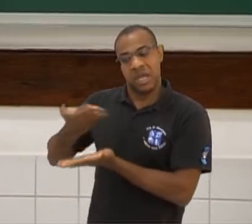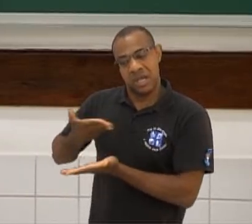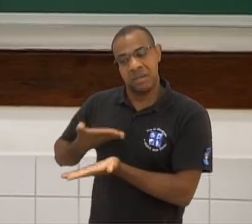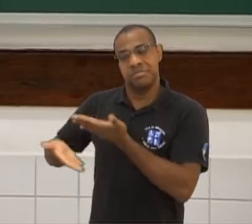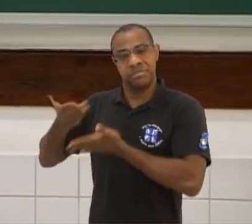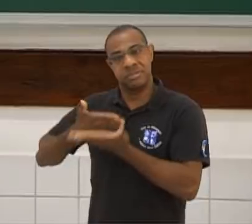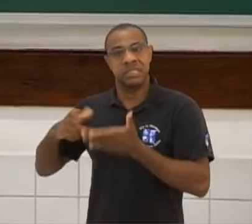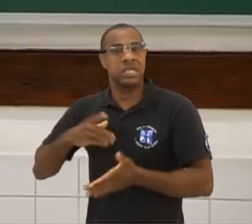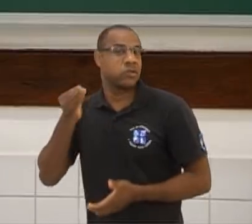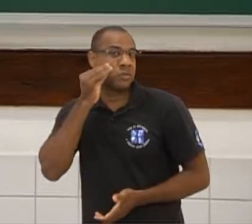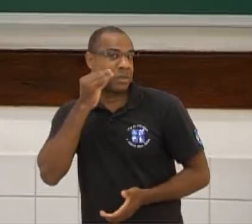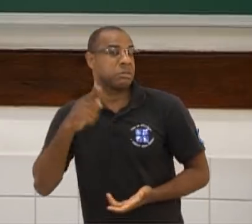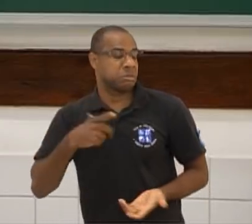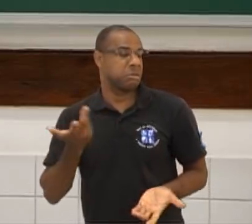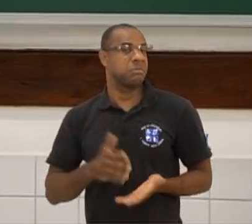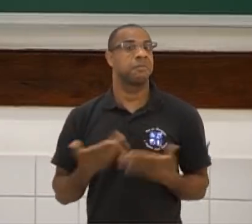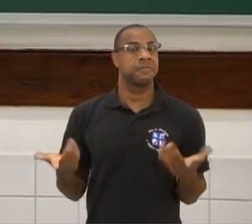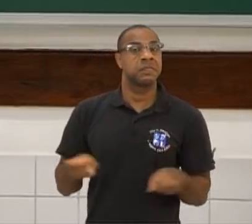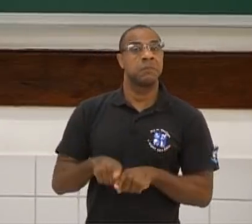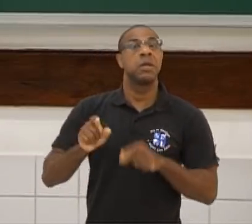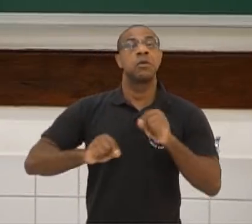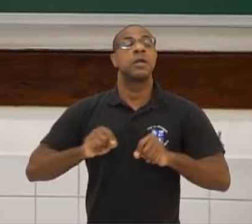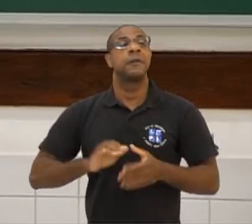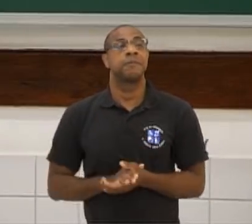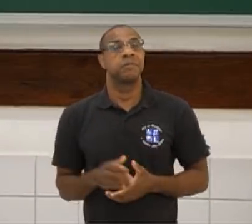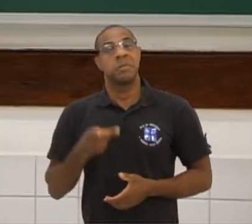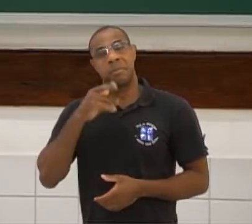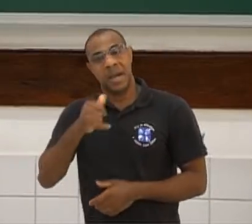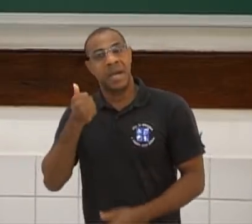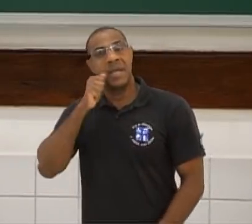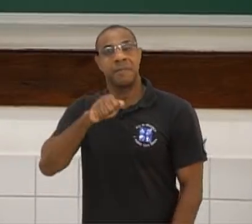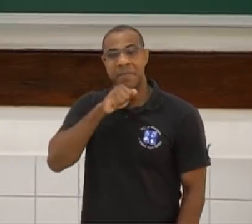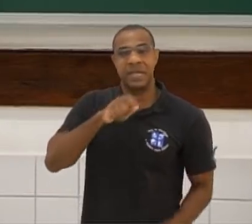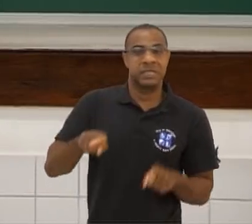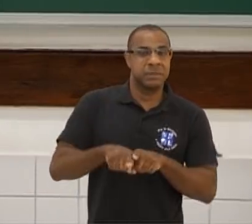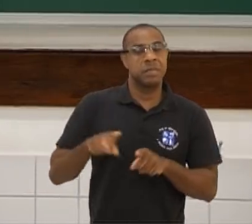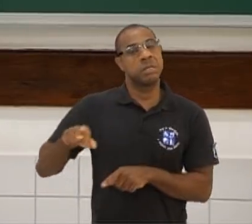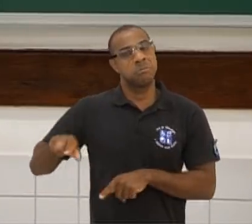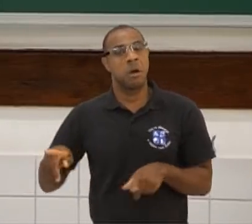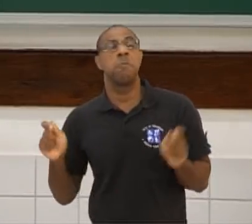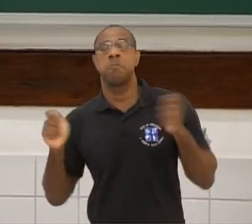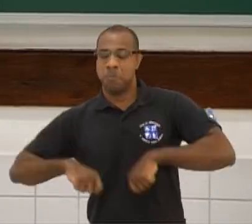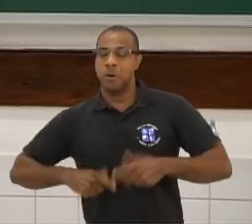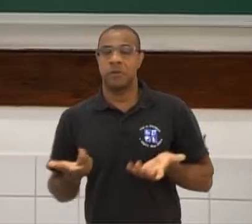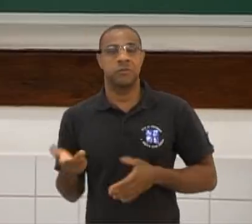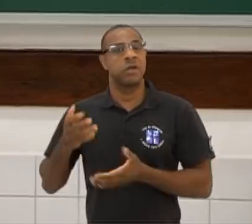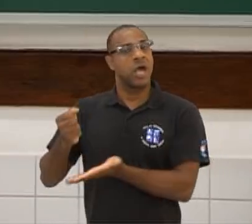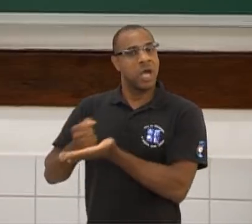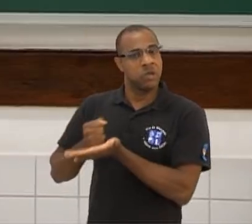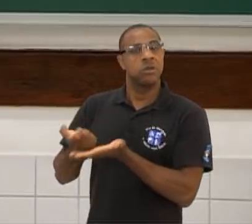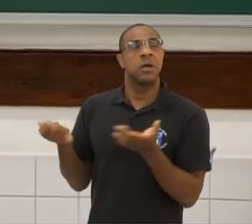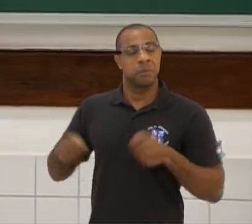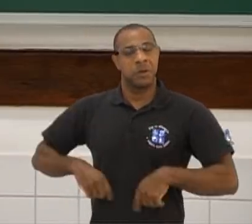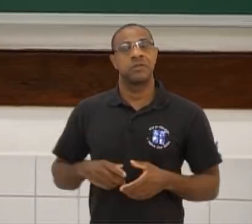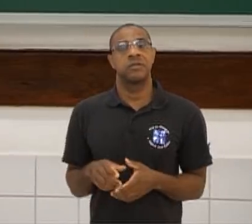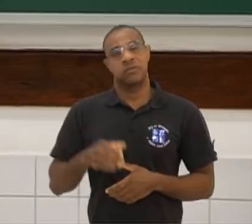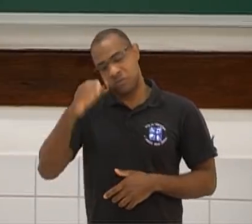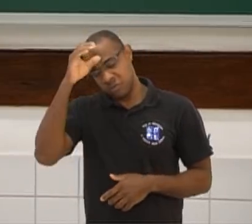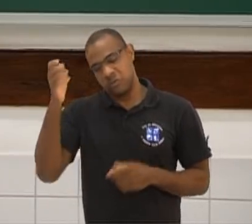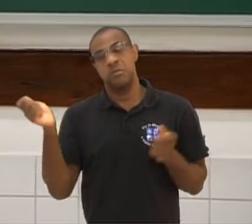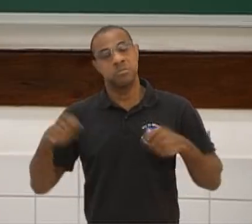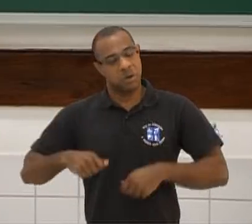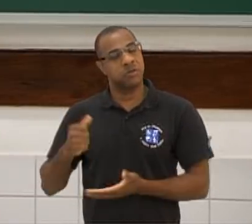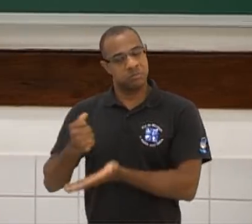mais experientes, né? Como o seu pai, ou o seu irmão, né? Os seus tios, para lhe ajudar a fazer